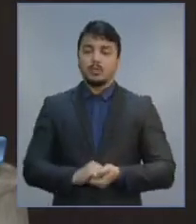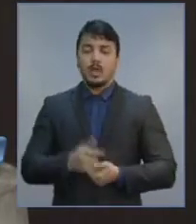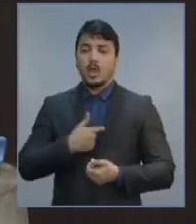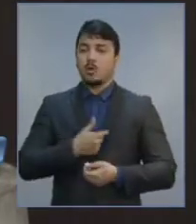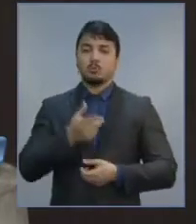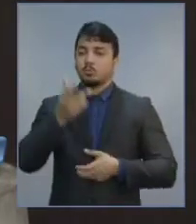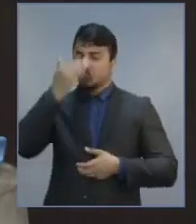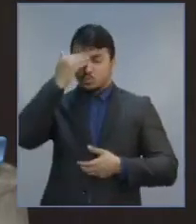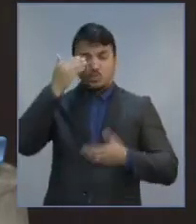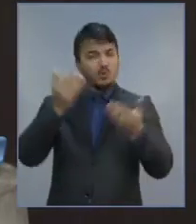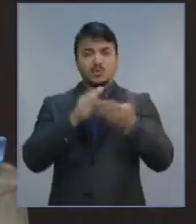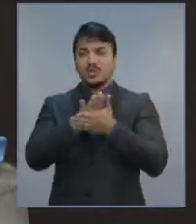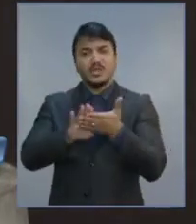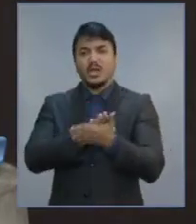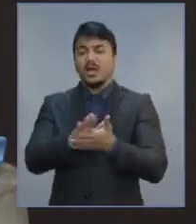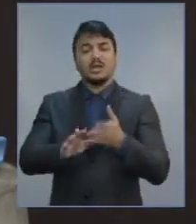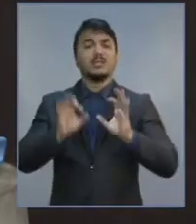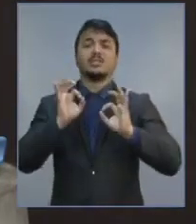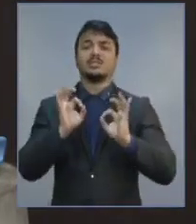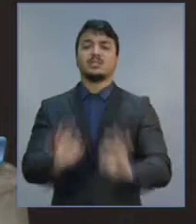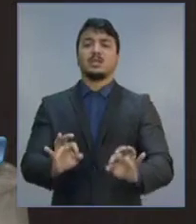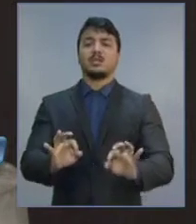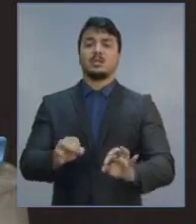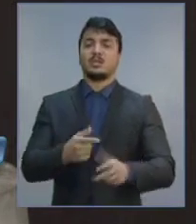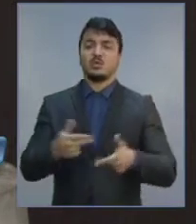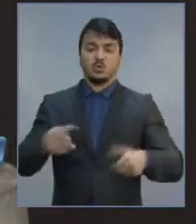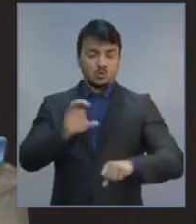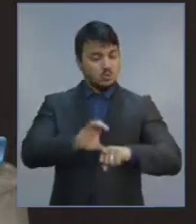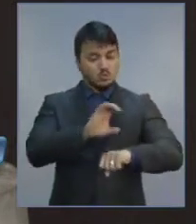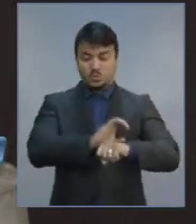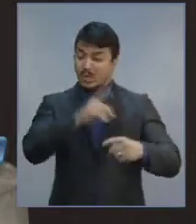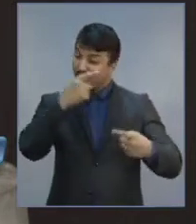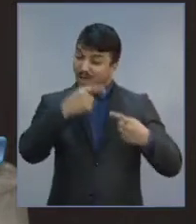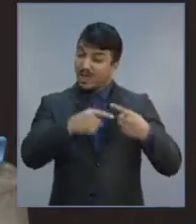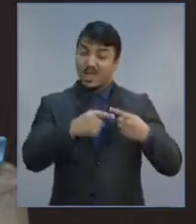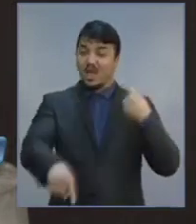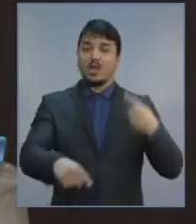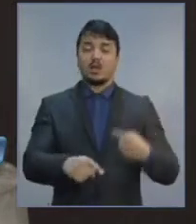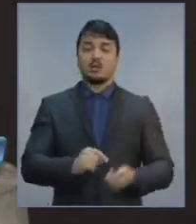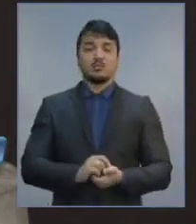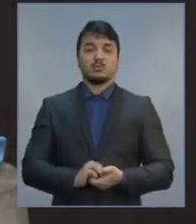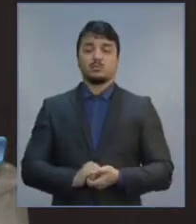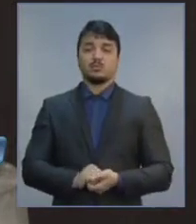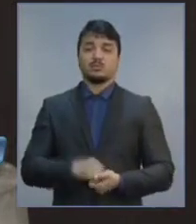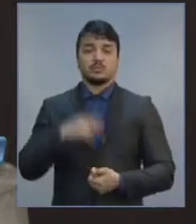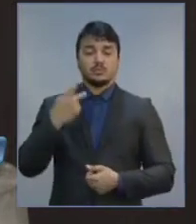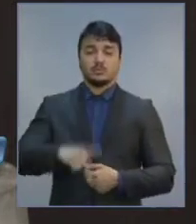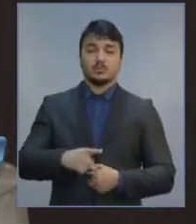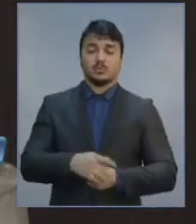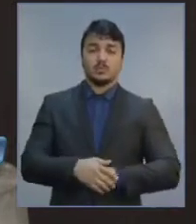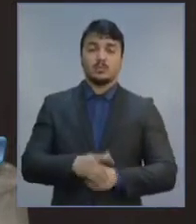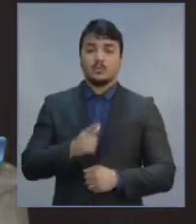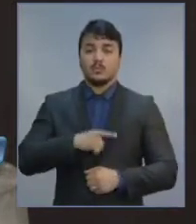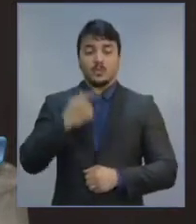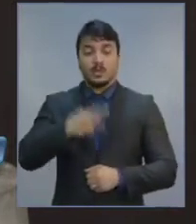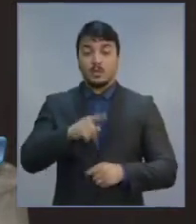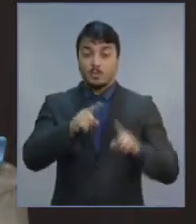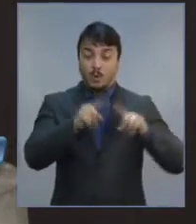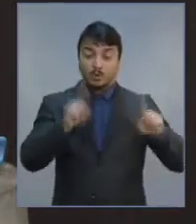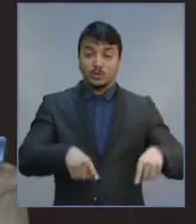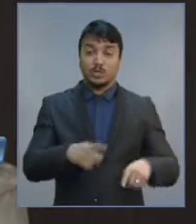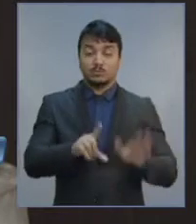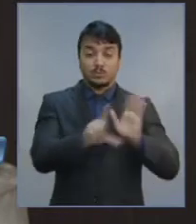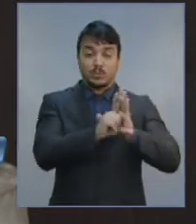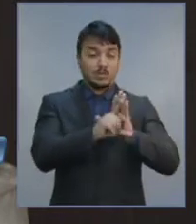tenho dúvida sobre a inconstitucionalidade material deste projeto